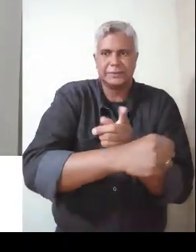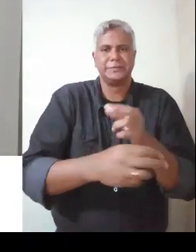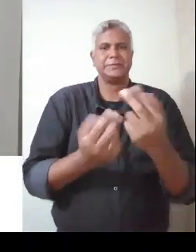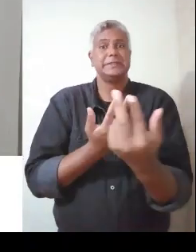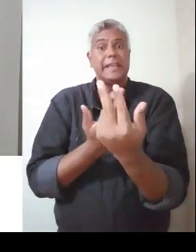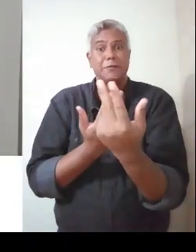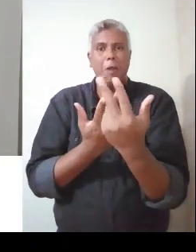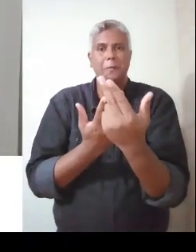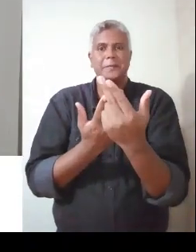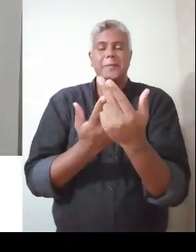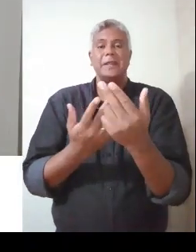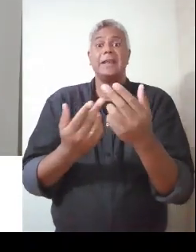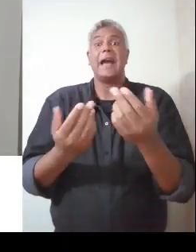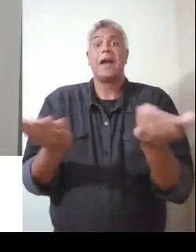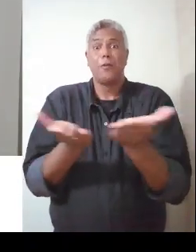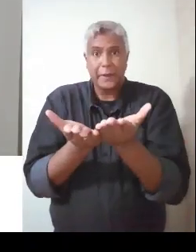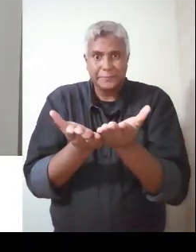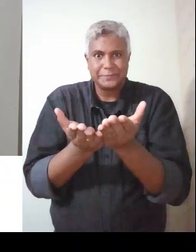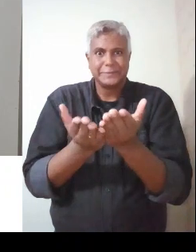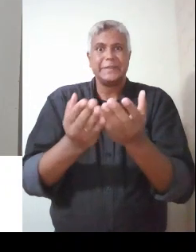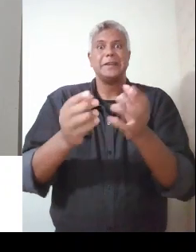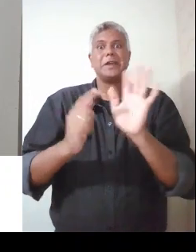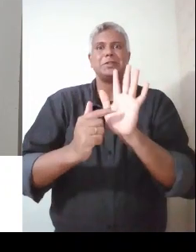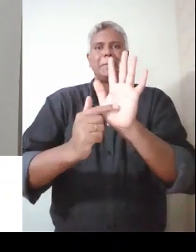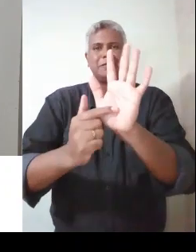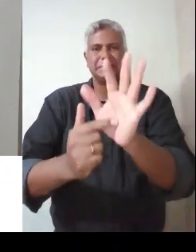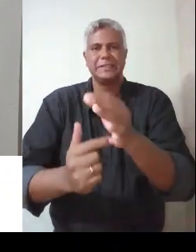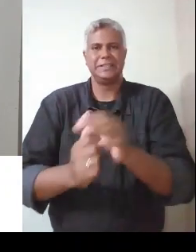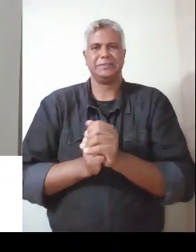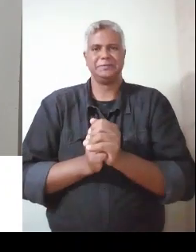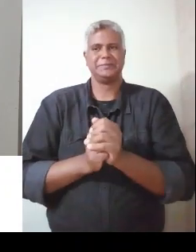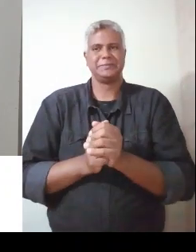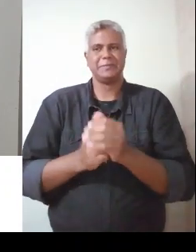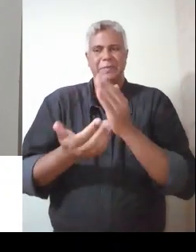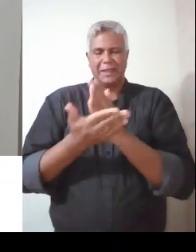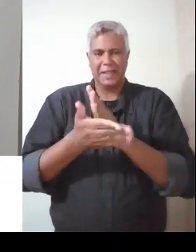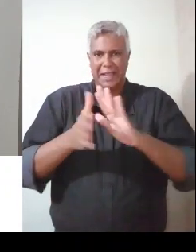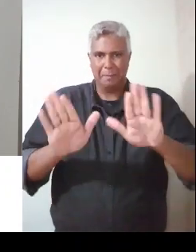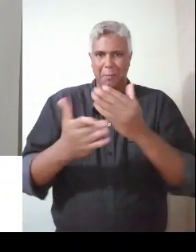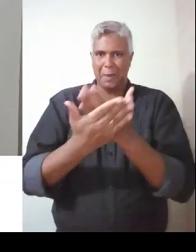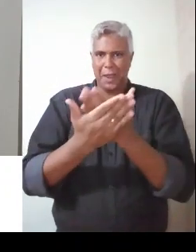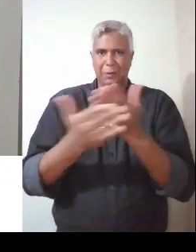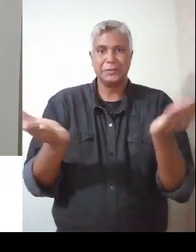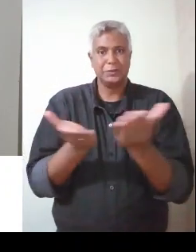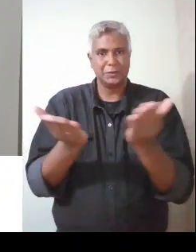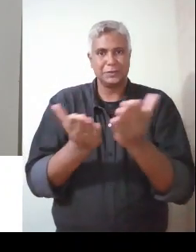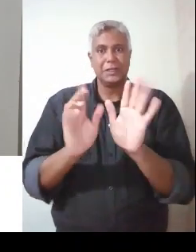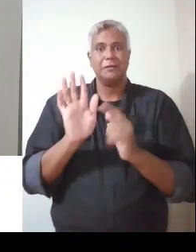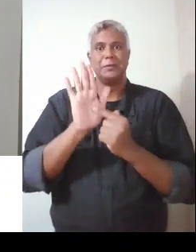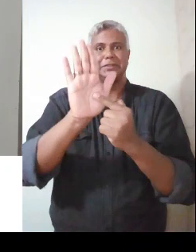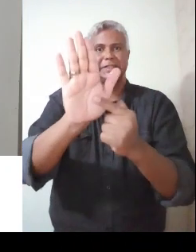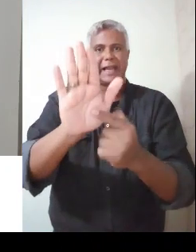Para encerrarmos, algumas questões sugeridas para vocês praticarem um pouco do conteúdo apresentado na aula de hoje estão presentes